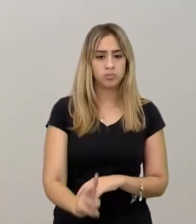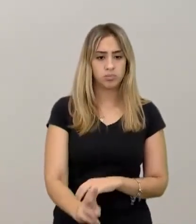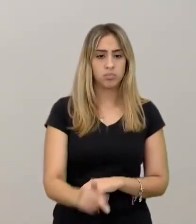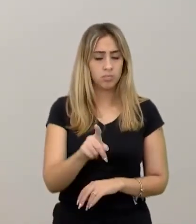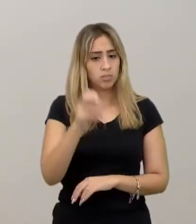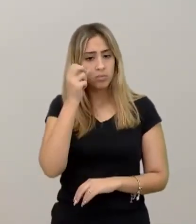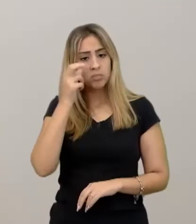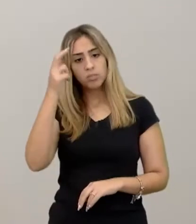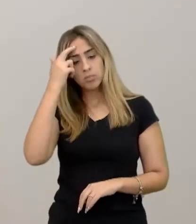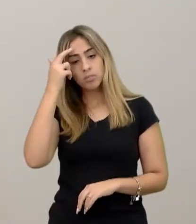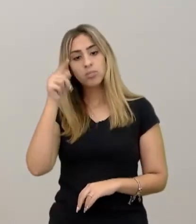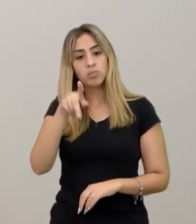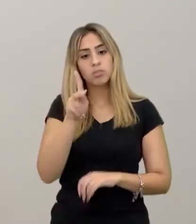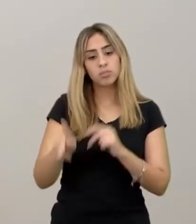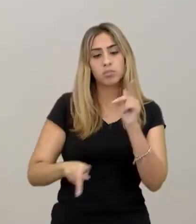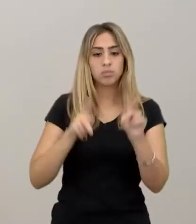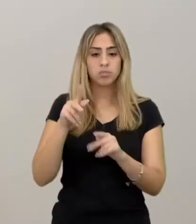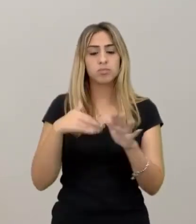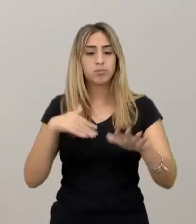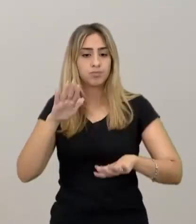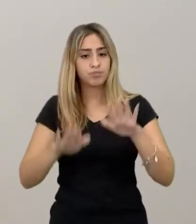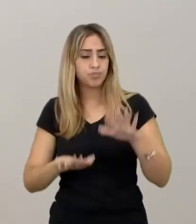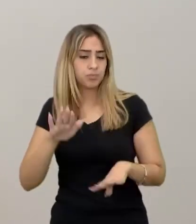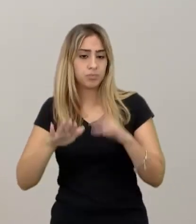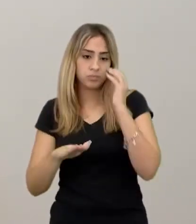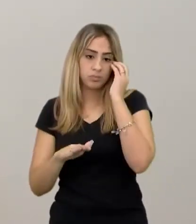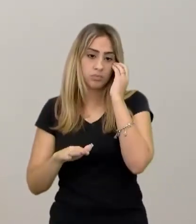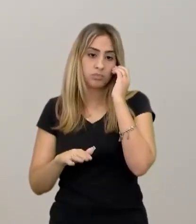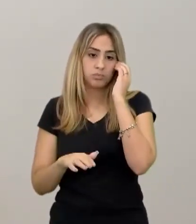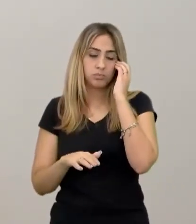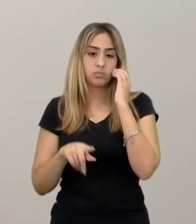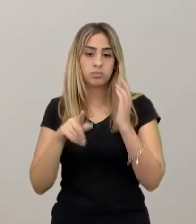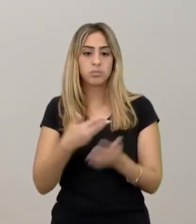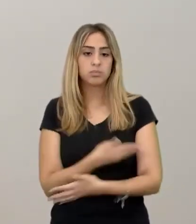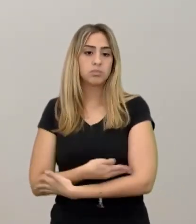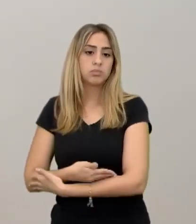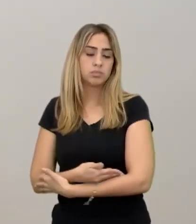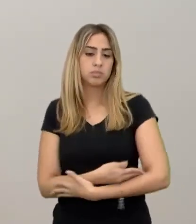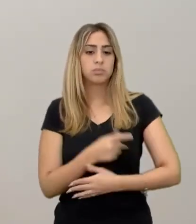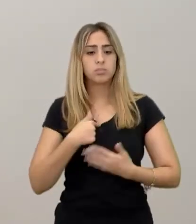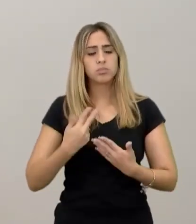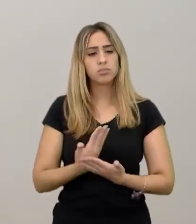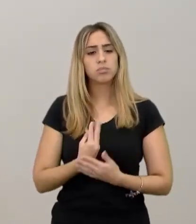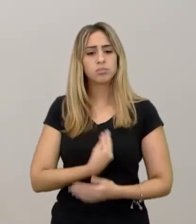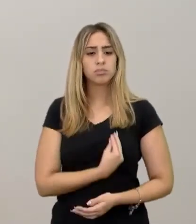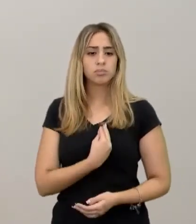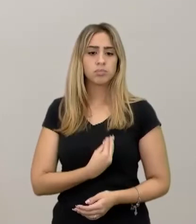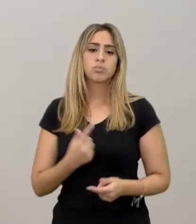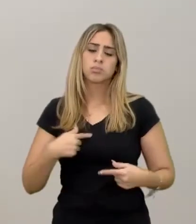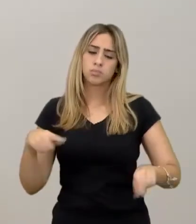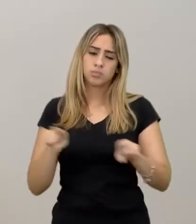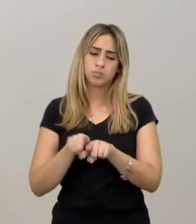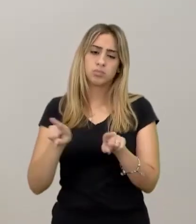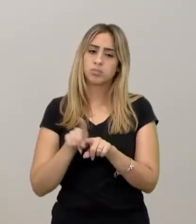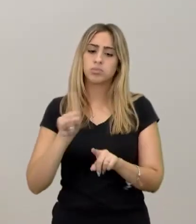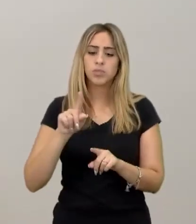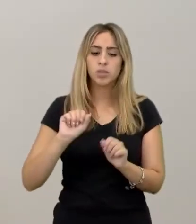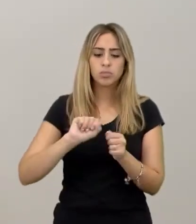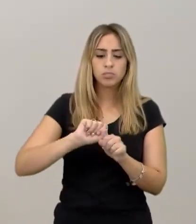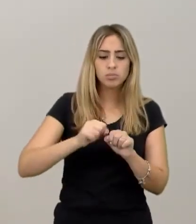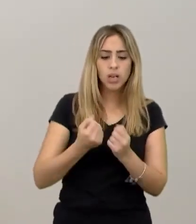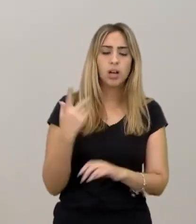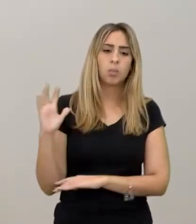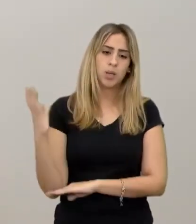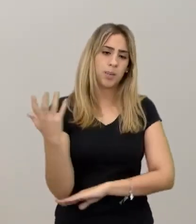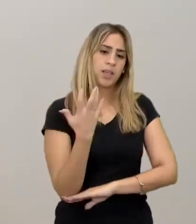aquela cultura, aqueles povos que dependem dessa boneca para sobreviver e também não agredir o meio,